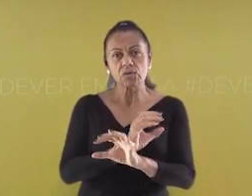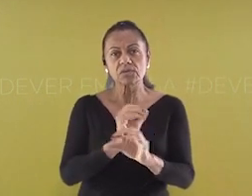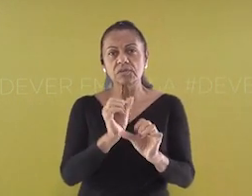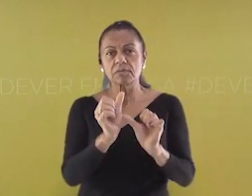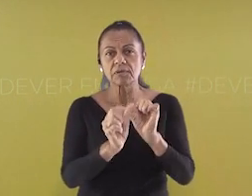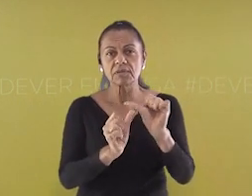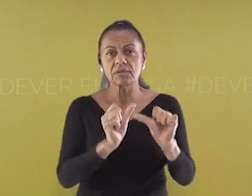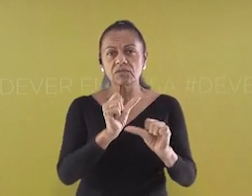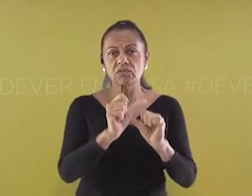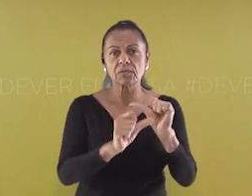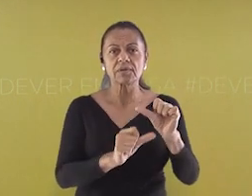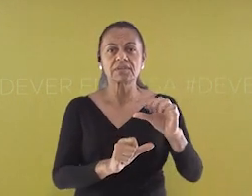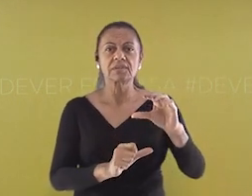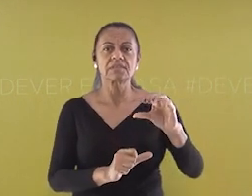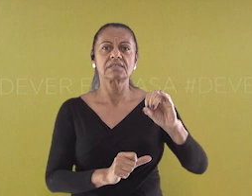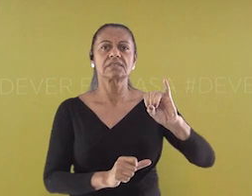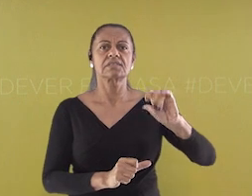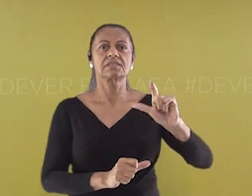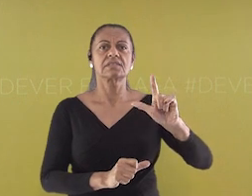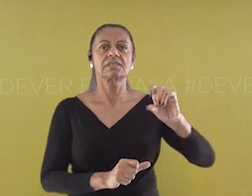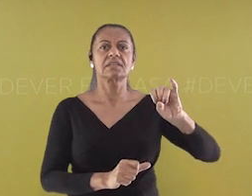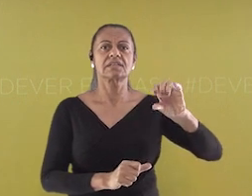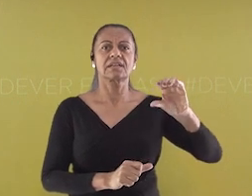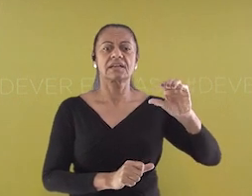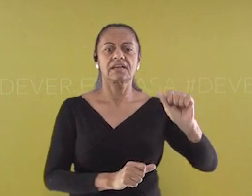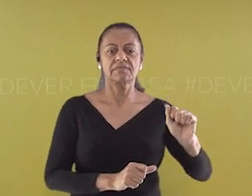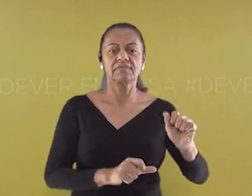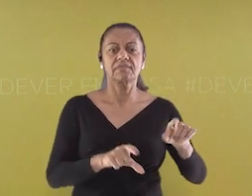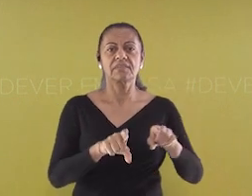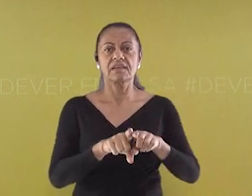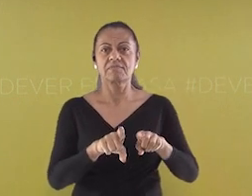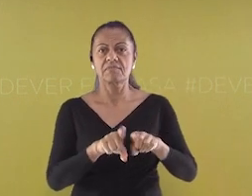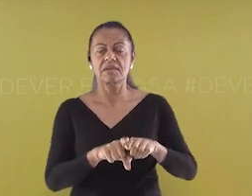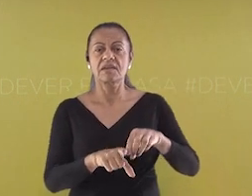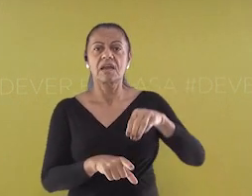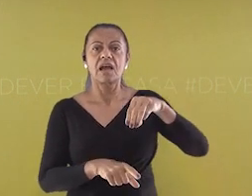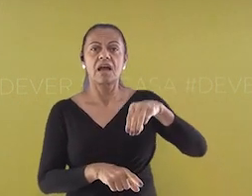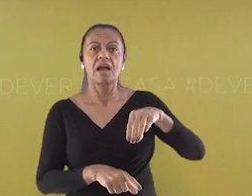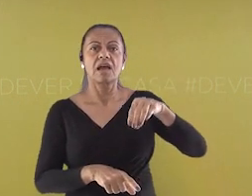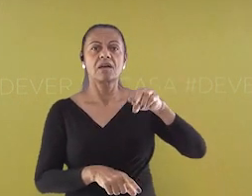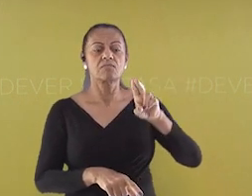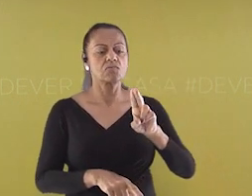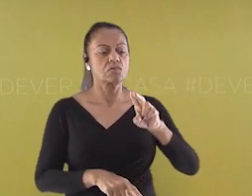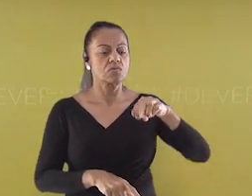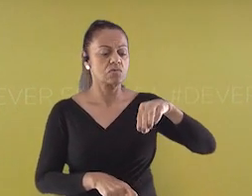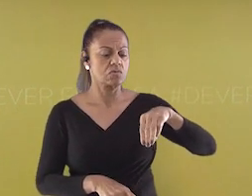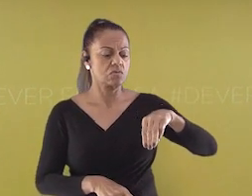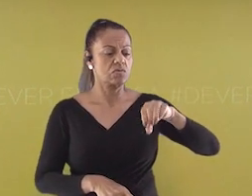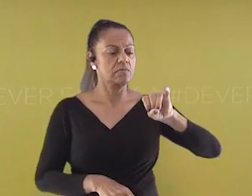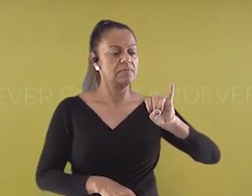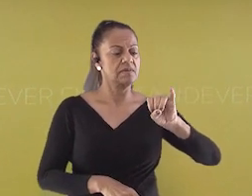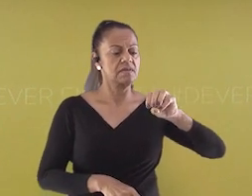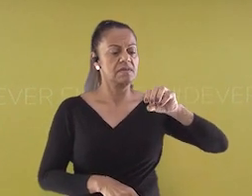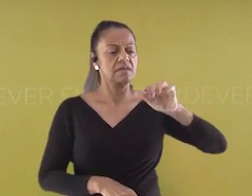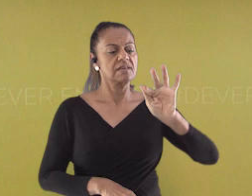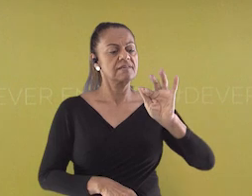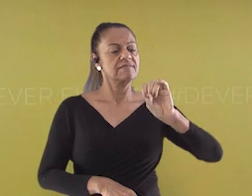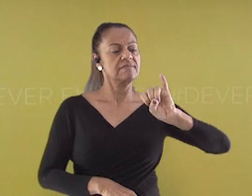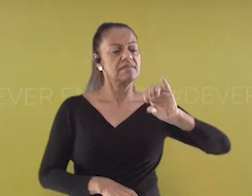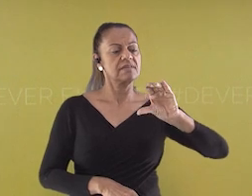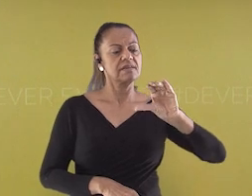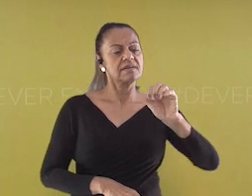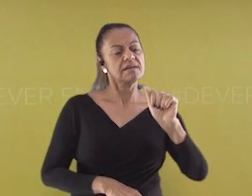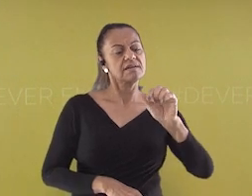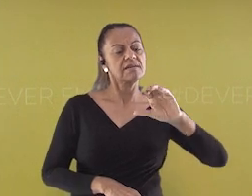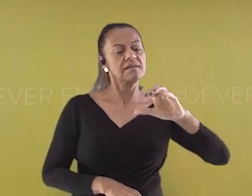osso é todo consumido e transformado em sílica. Existe também a mumificação, ou também pode ser chamado